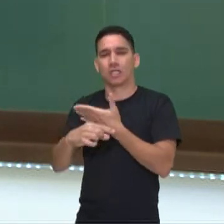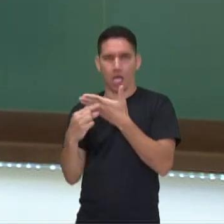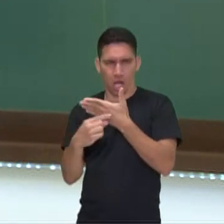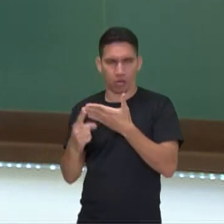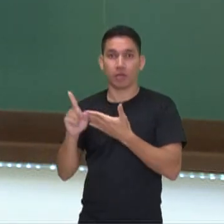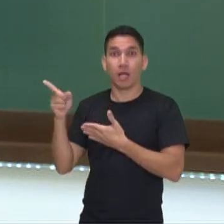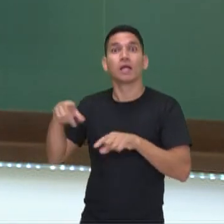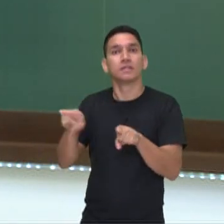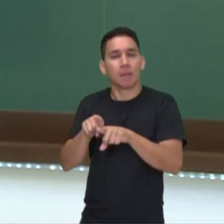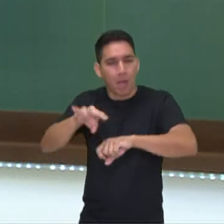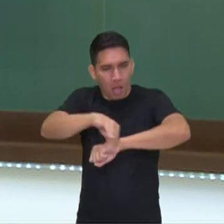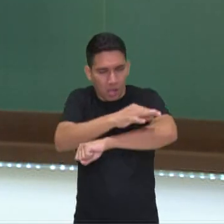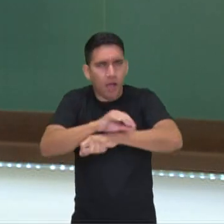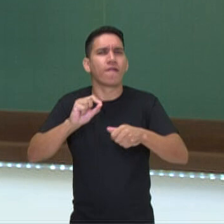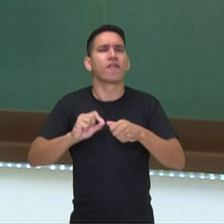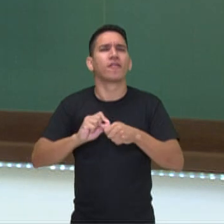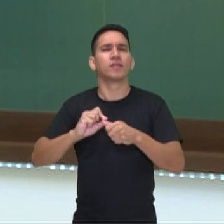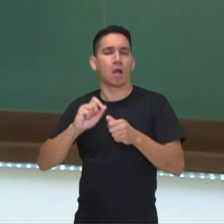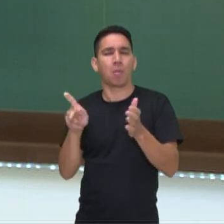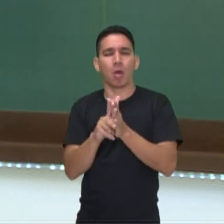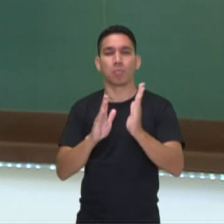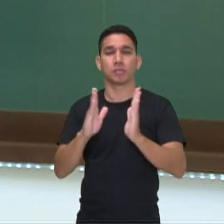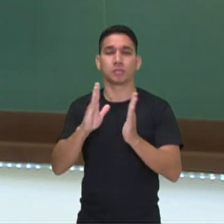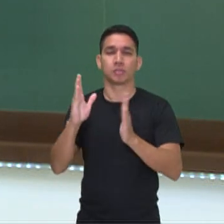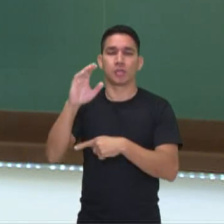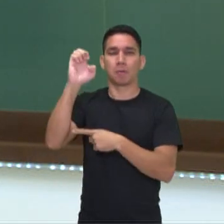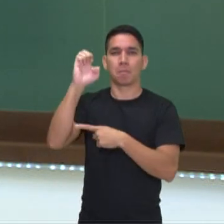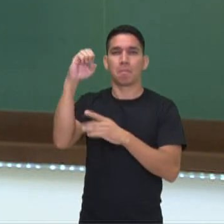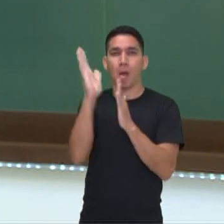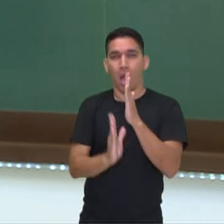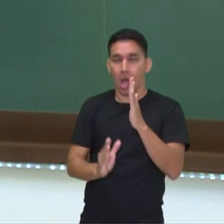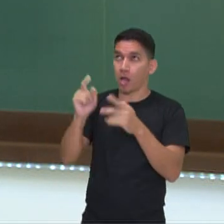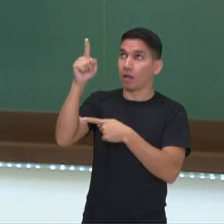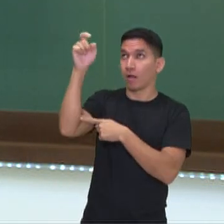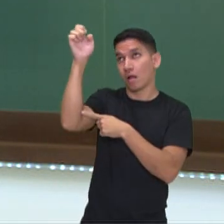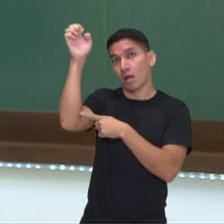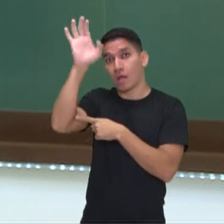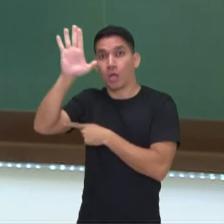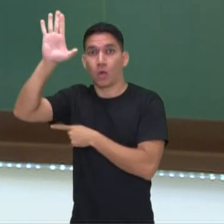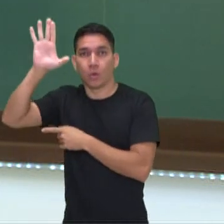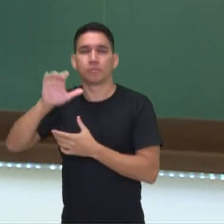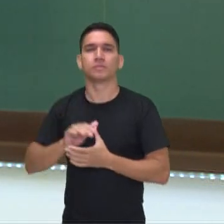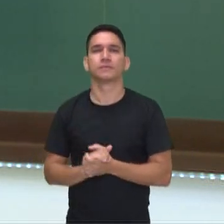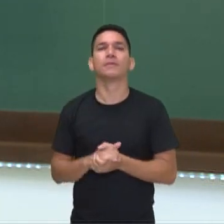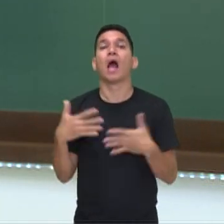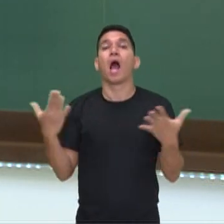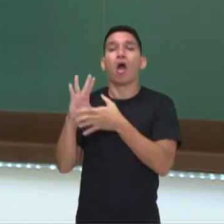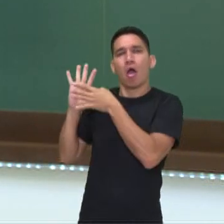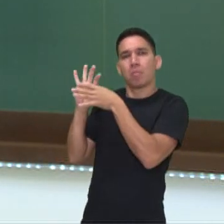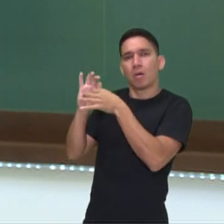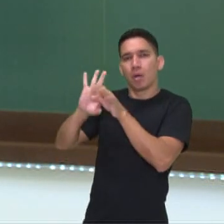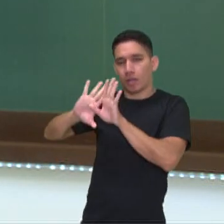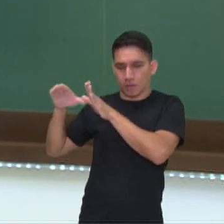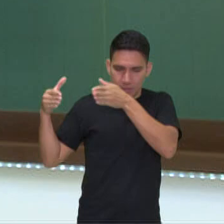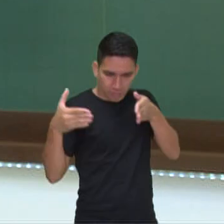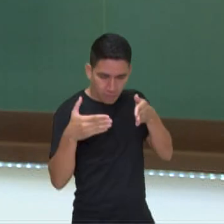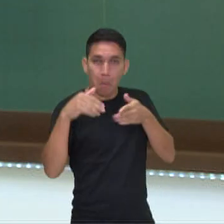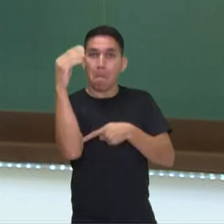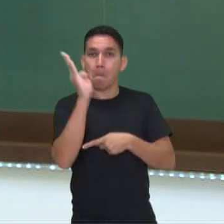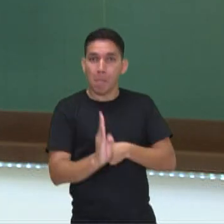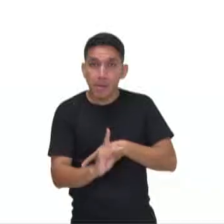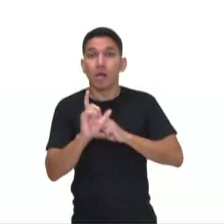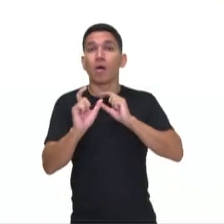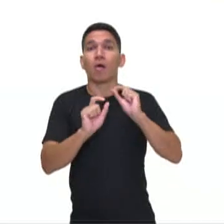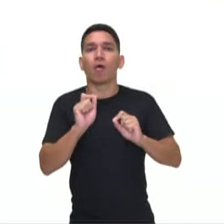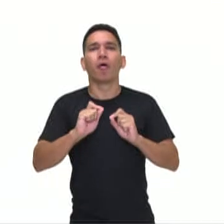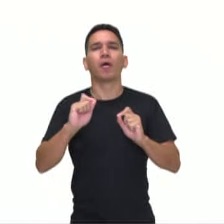muito naquela época do barroco europeu, né? Então vamos agora, dentro do contexto, puxar para o nosso barroco brasileiro, né? O